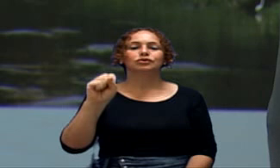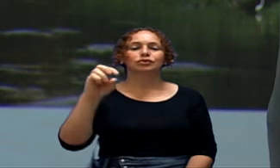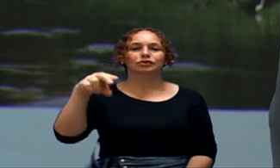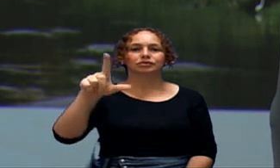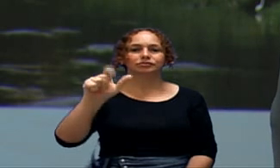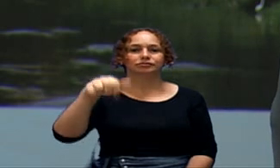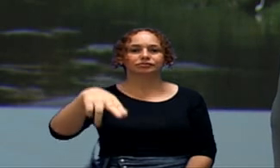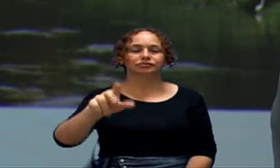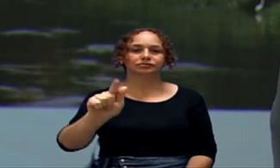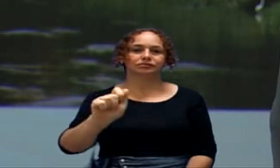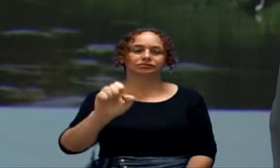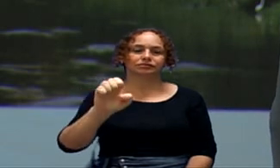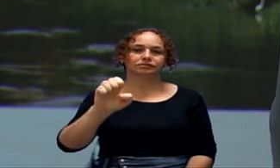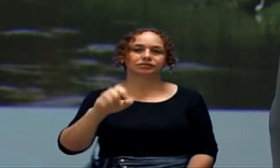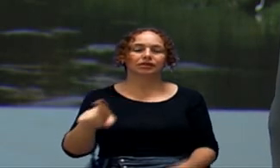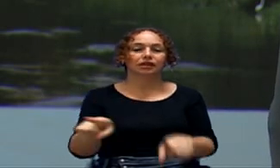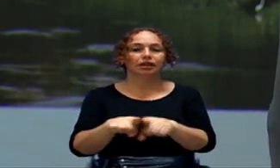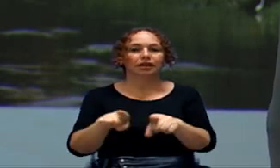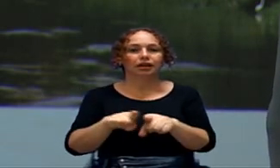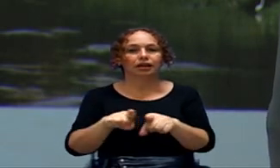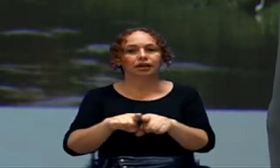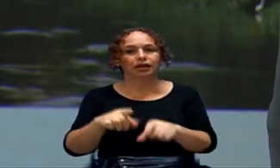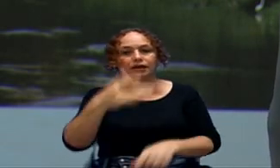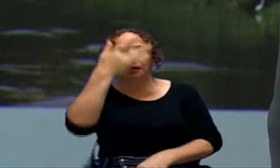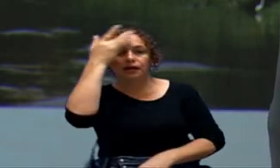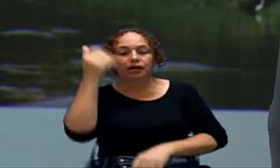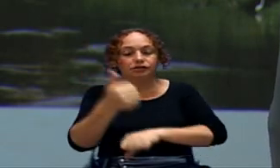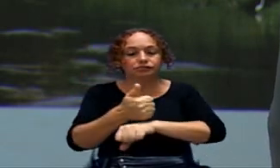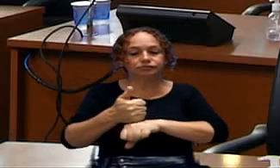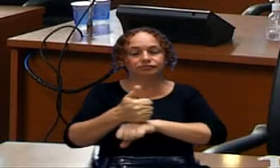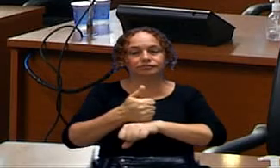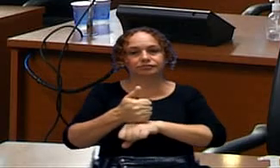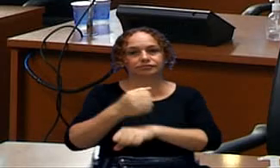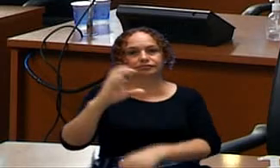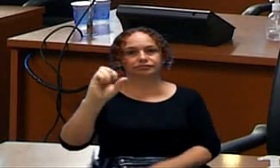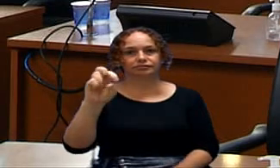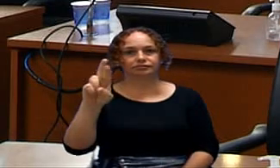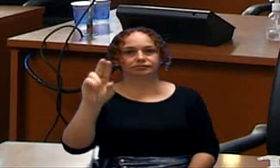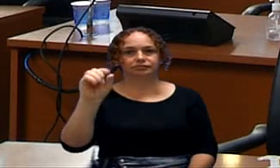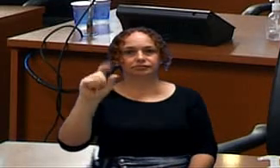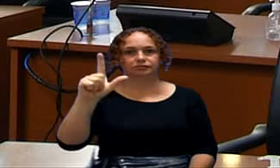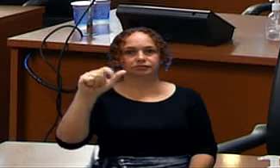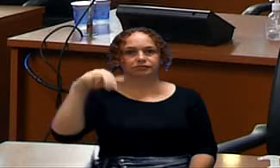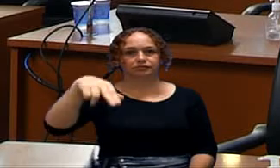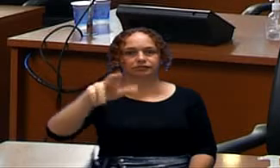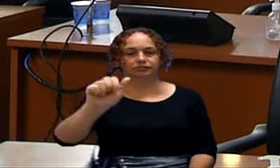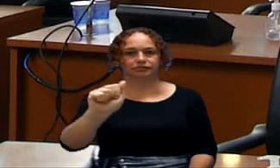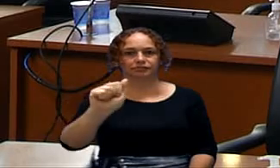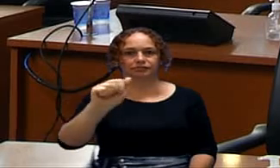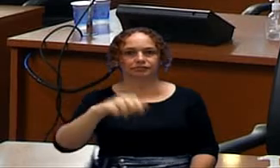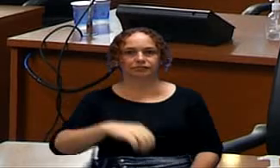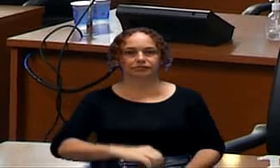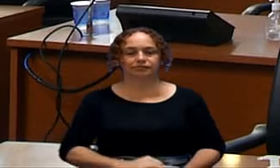Bióloga, mestranda em ecologia aplicada, Carolina Martins Souto.